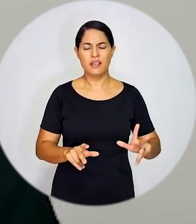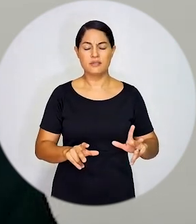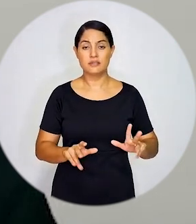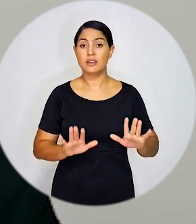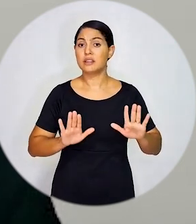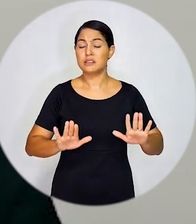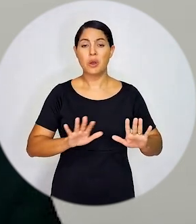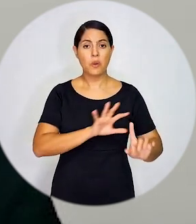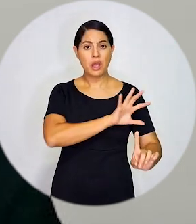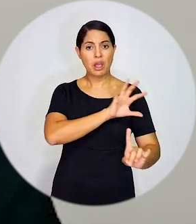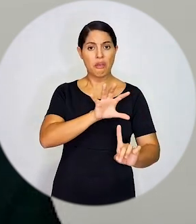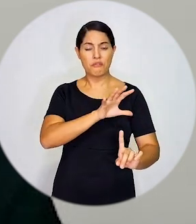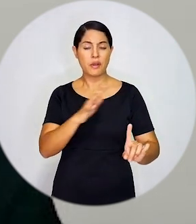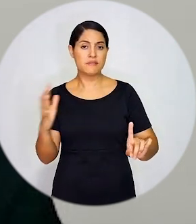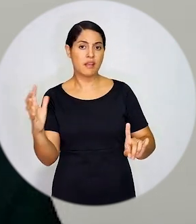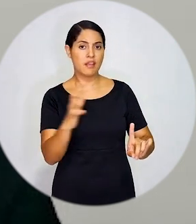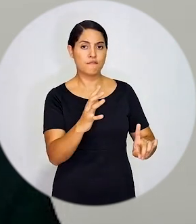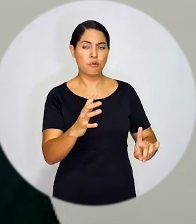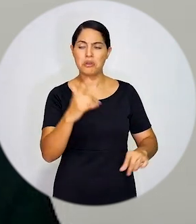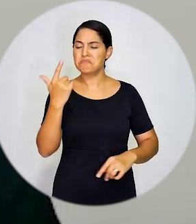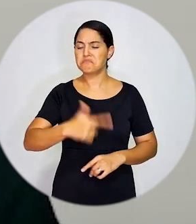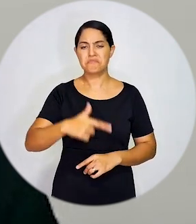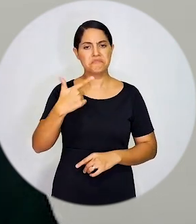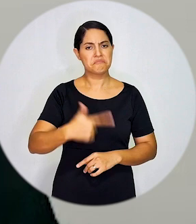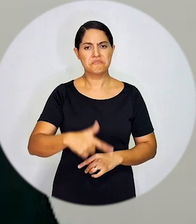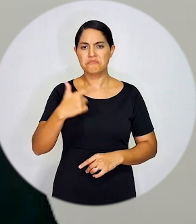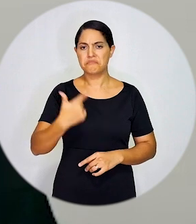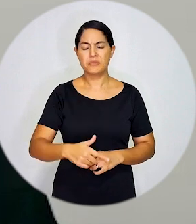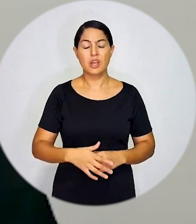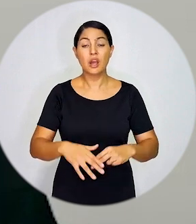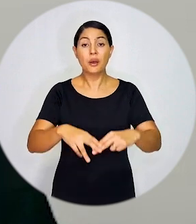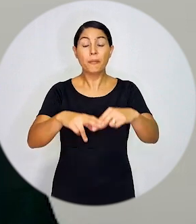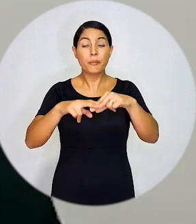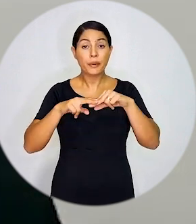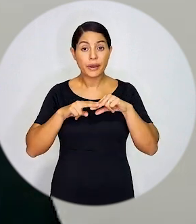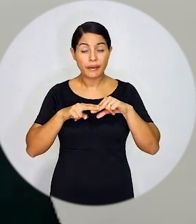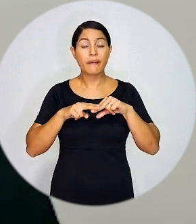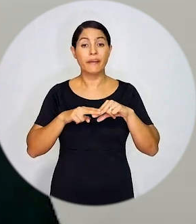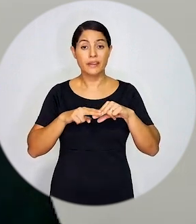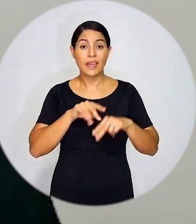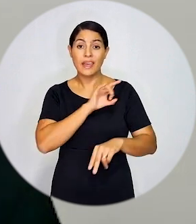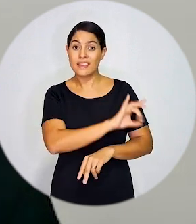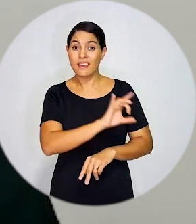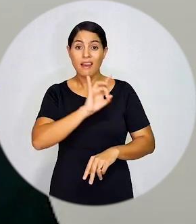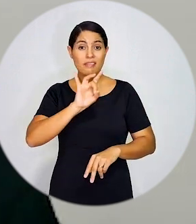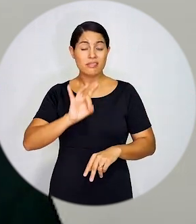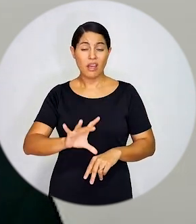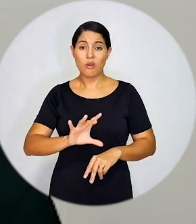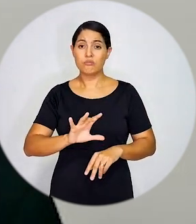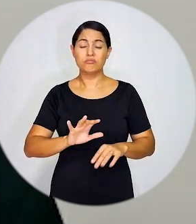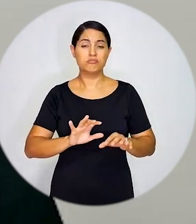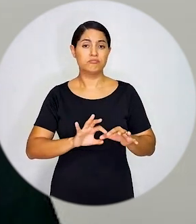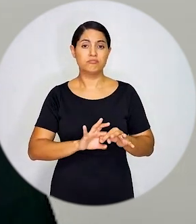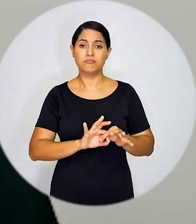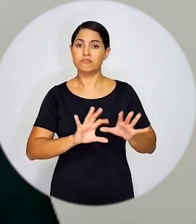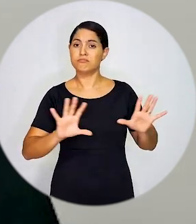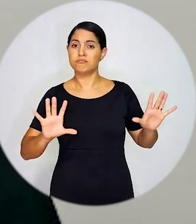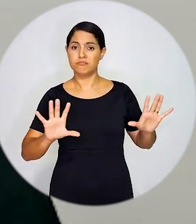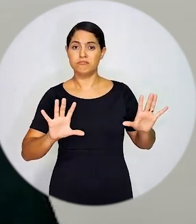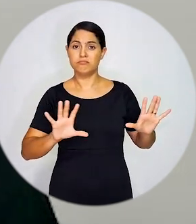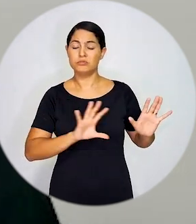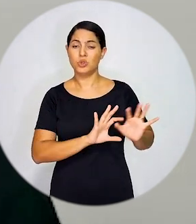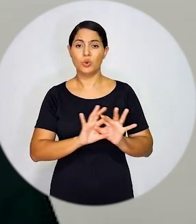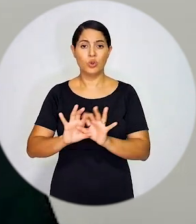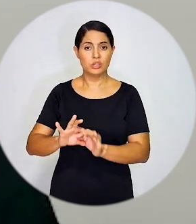não estarão, vamos dizer assim, influenciados por conta de uma atuação